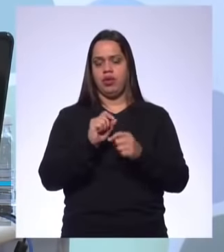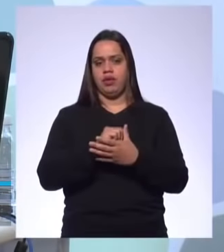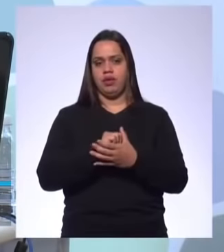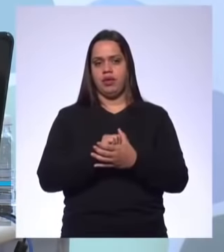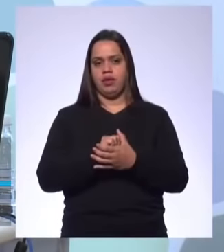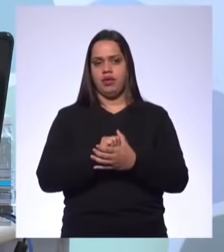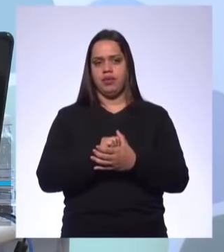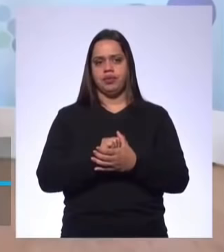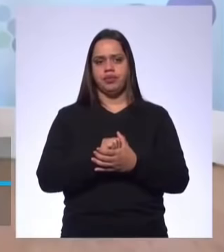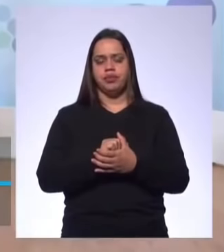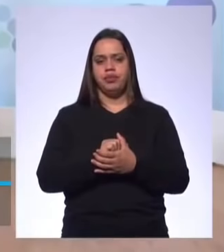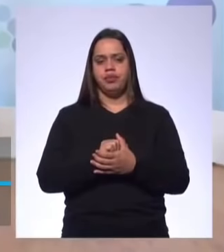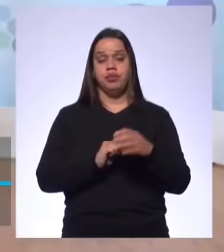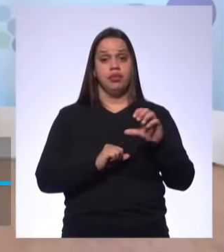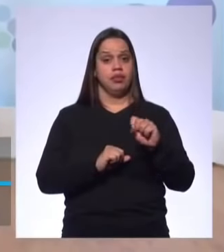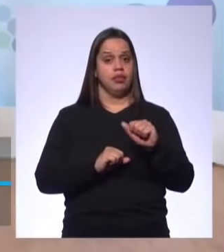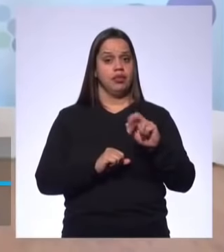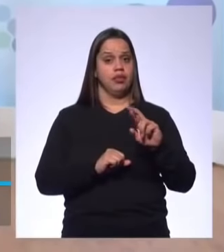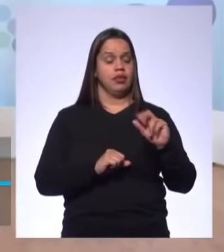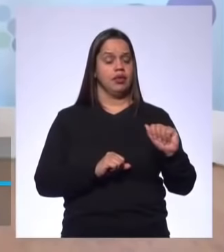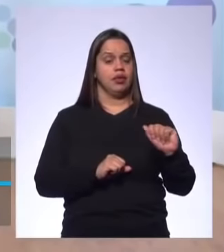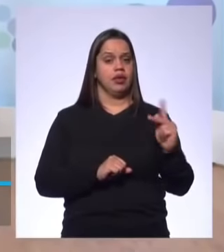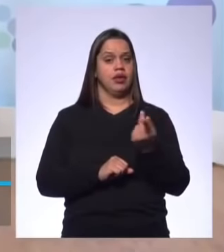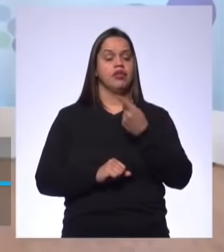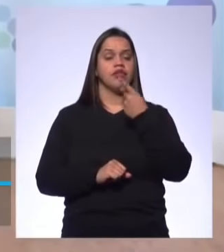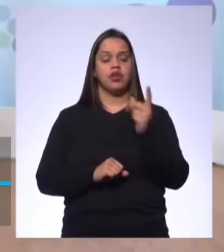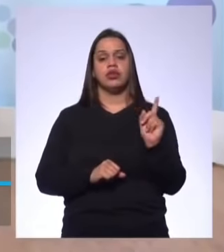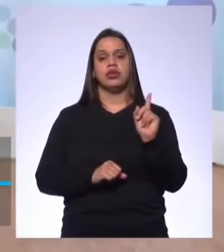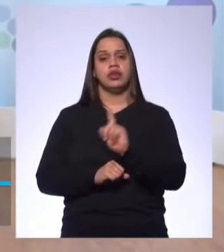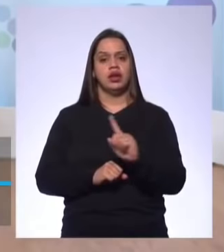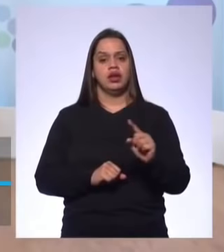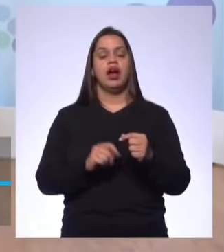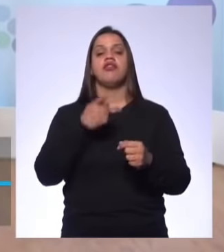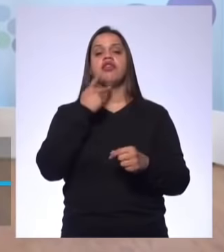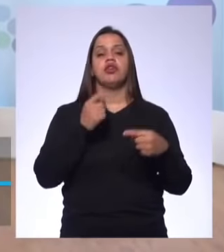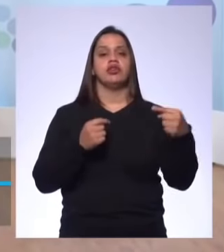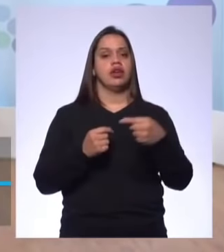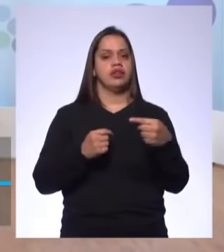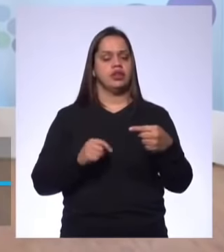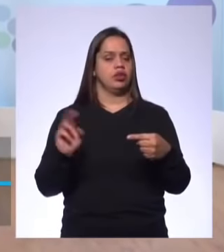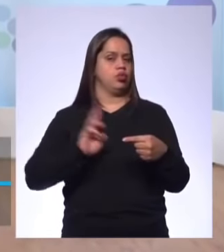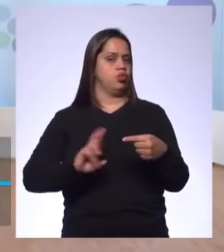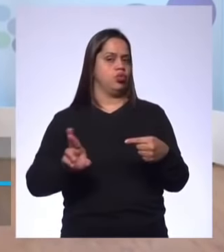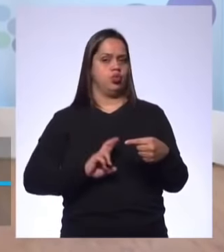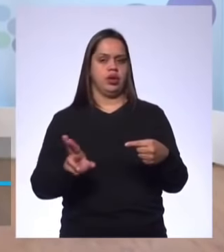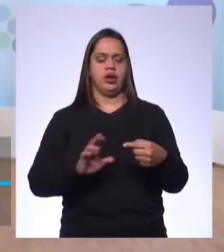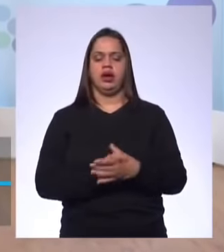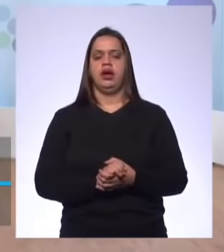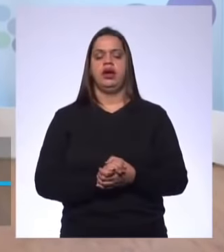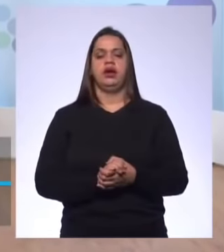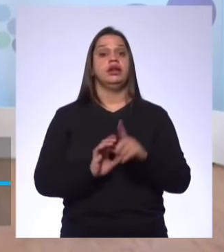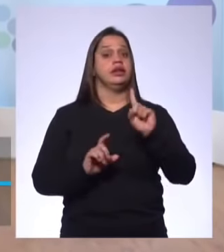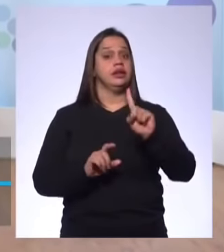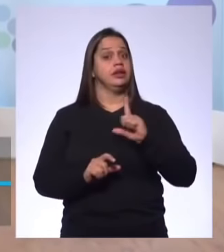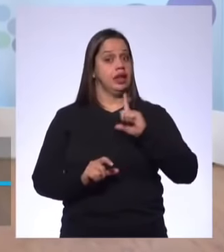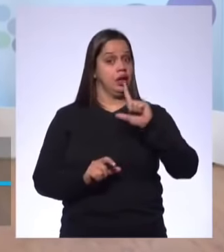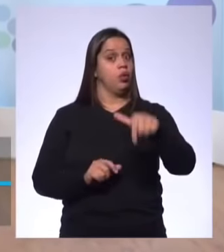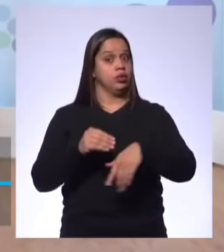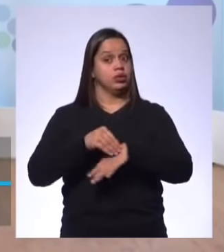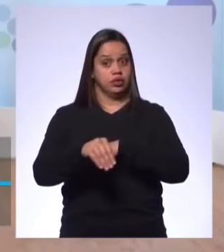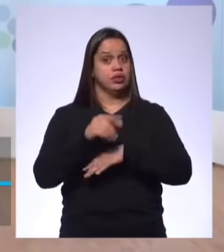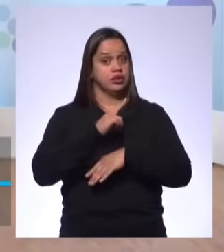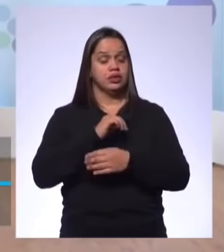As falas, não. Como que vocês acertaram que o Como primeiro vocês... Outra era... versão. Não necessariamente. Tem uma outra dica aí,